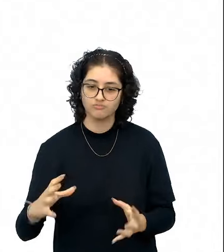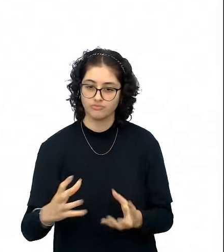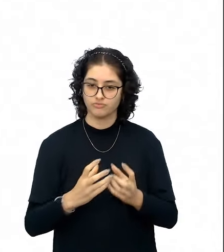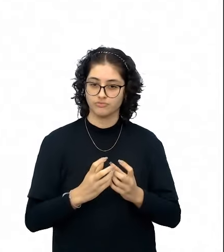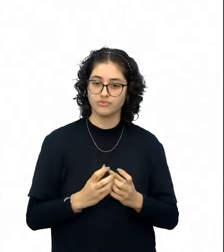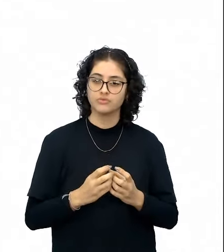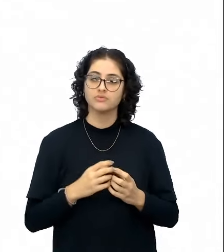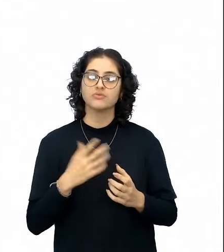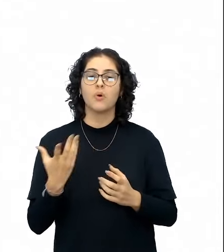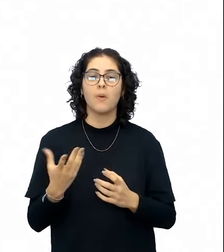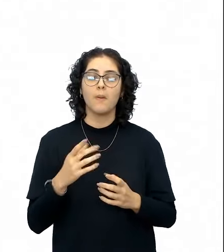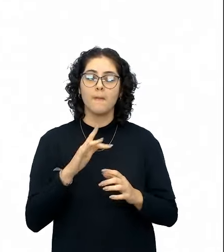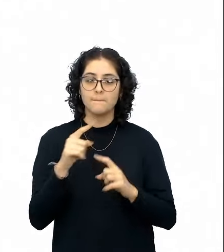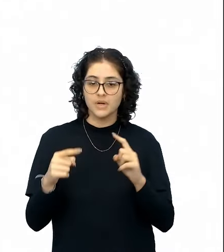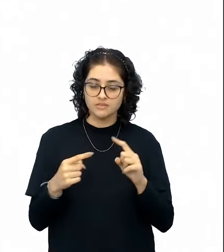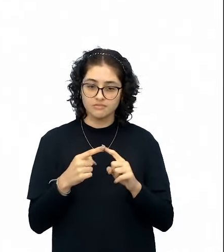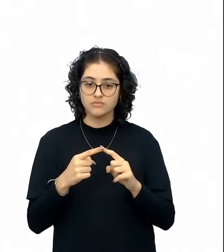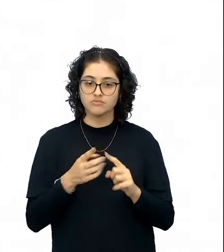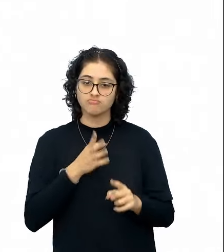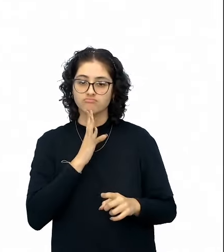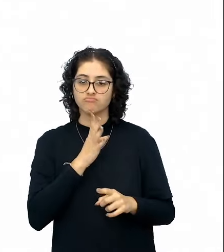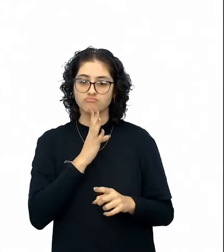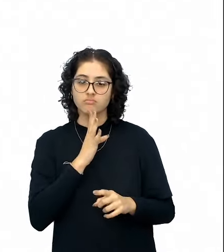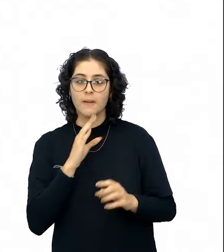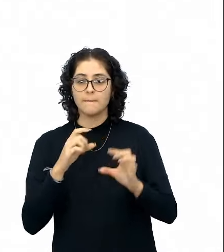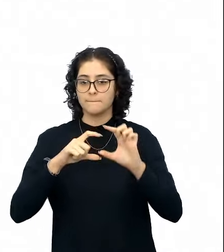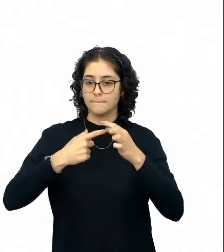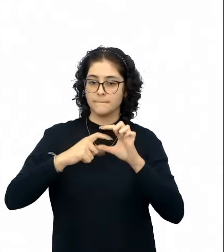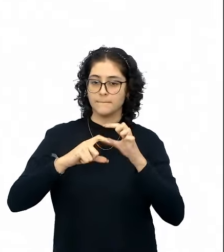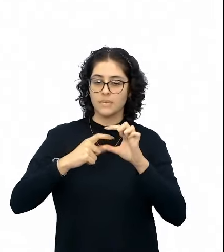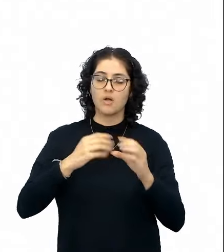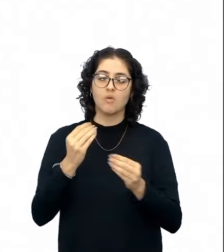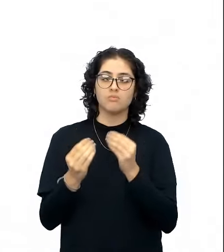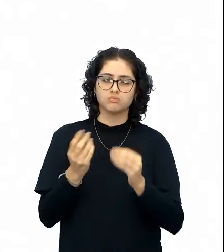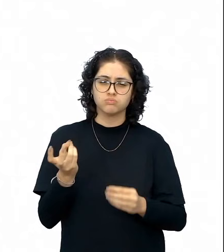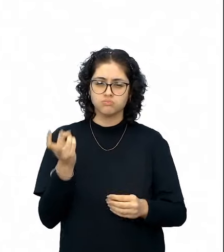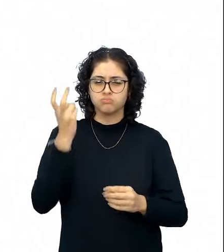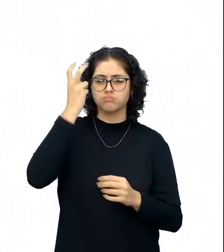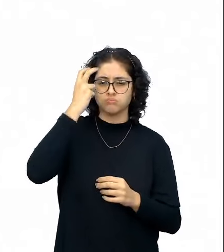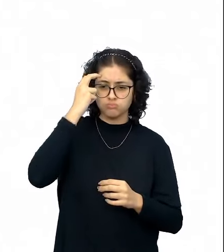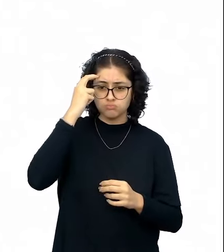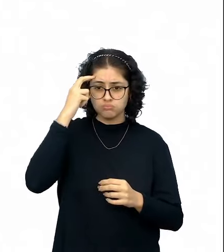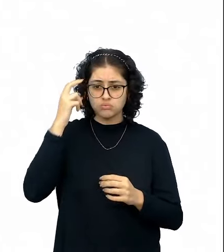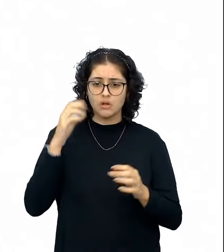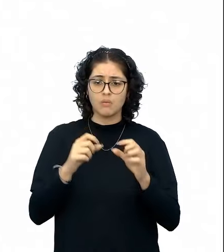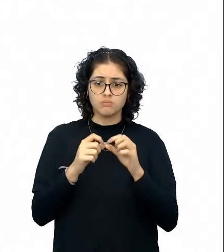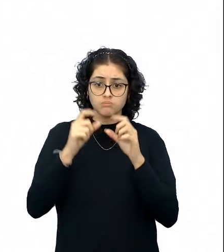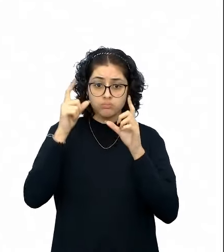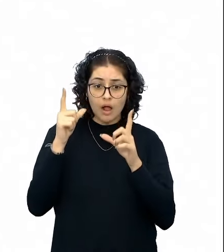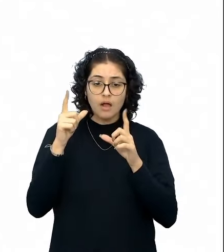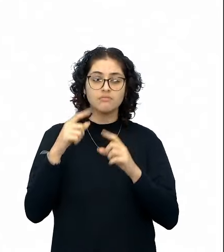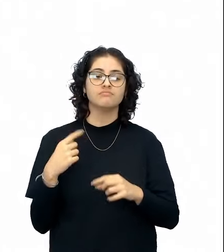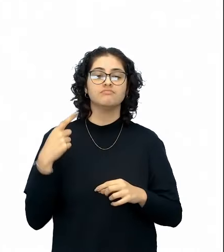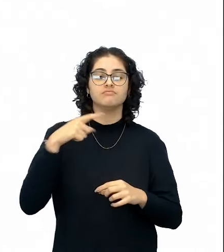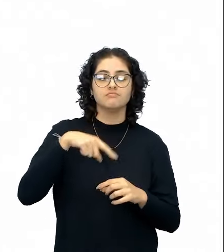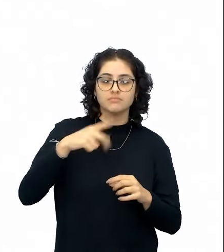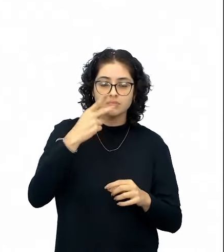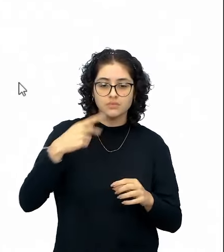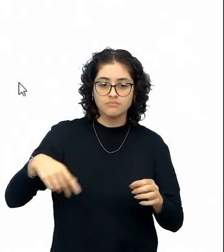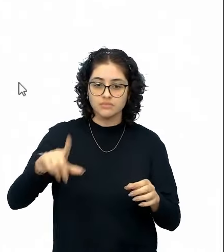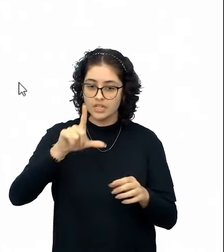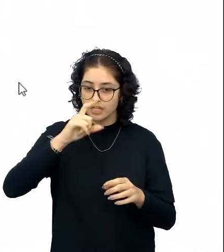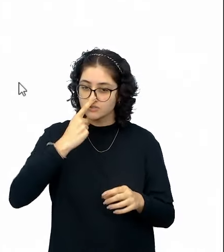de conhecimento, meme, como conscientização da relevância da reciclagem do lixo para fomentar a geração de